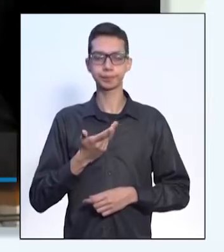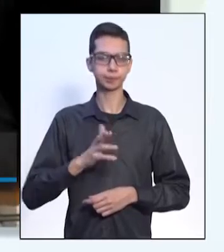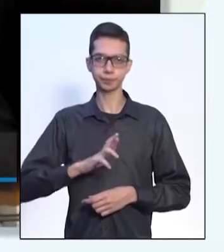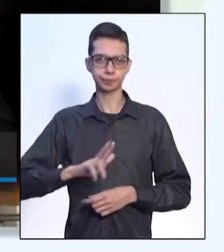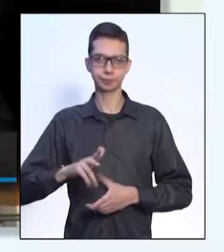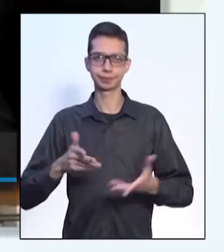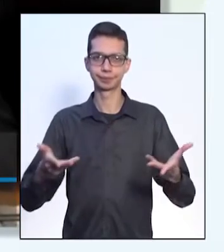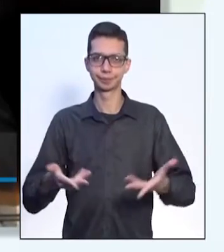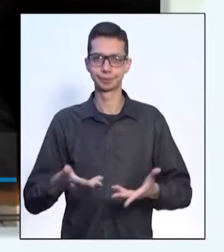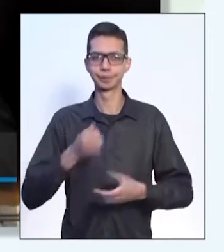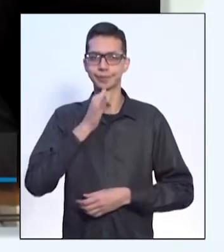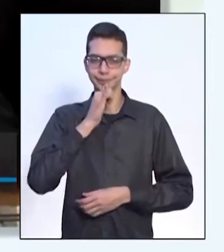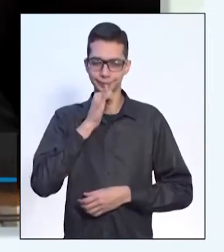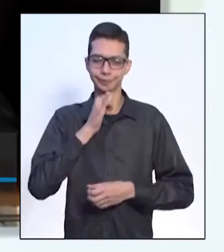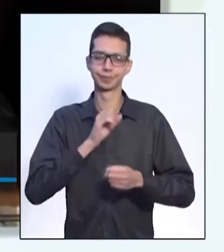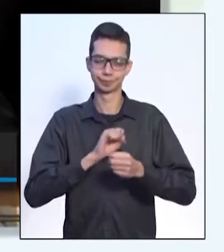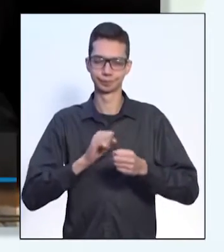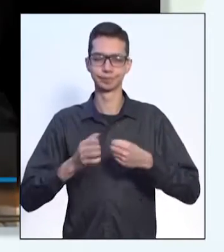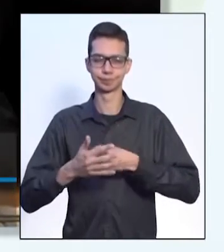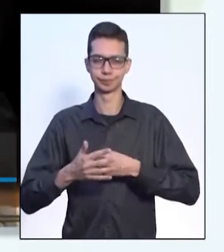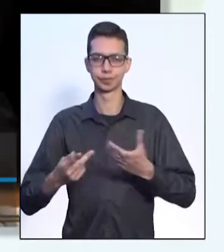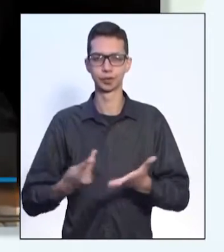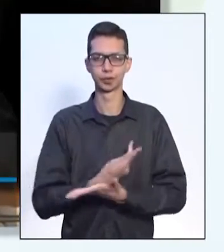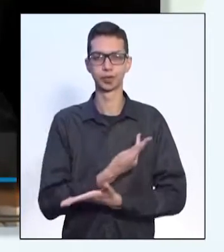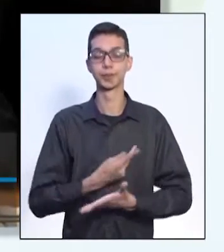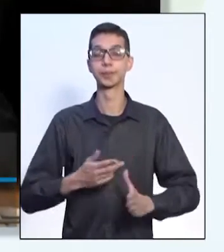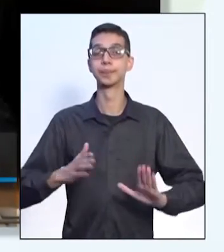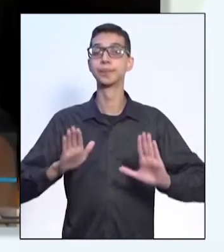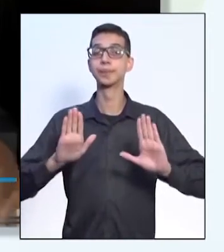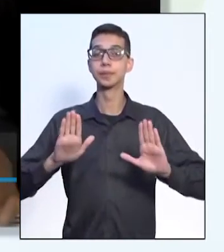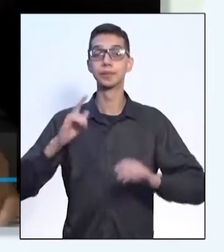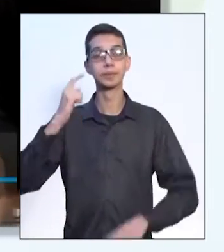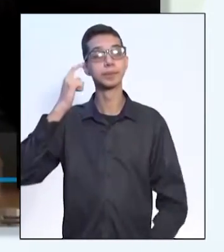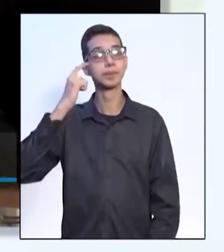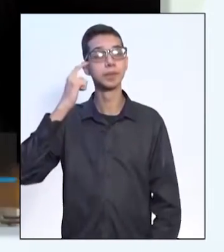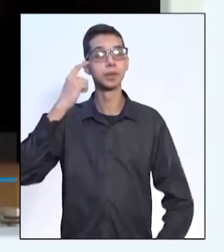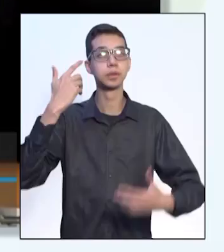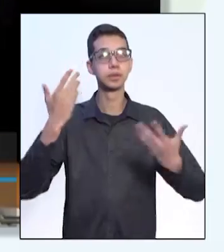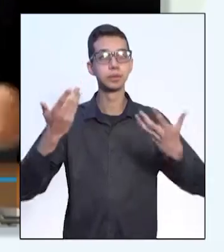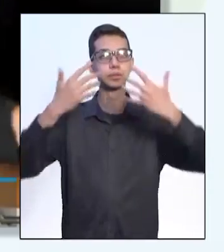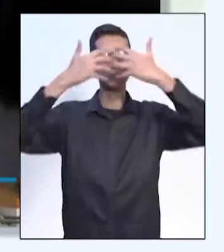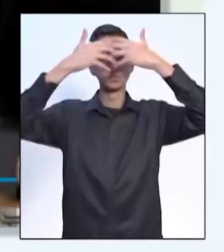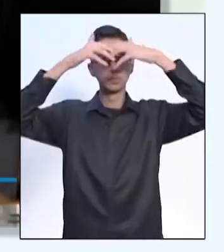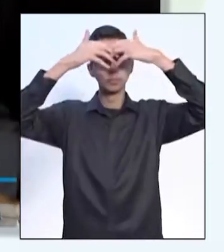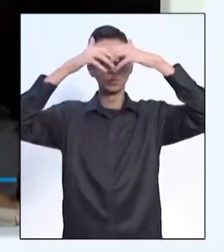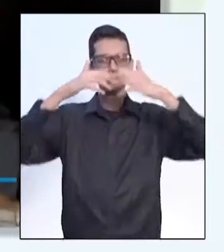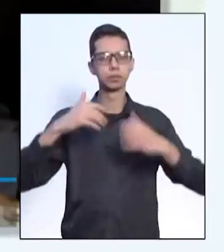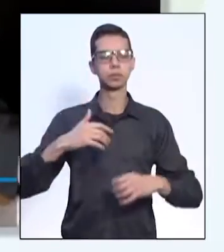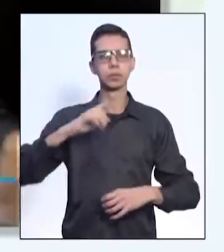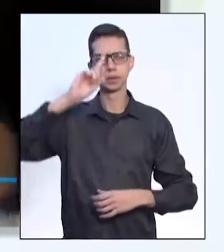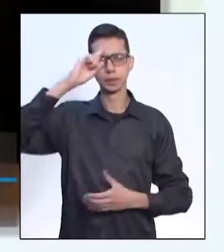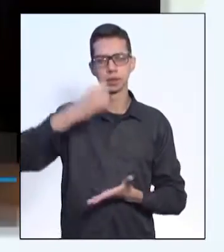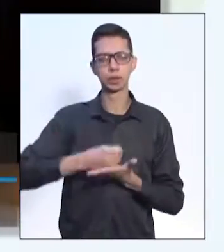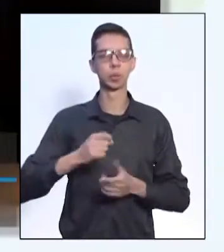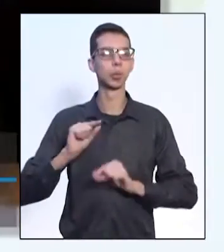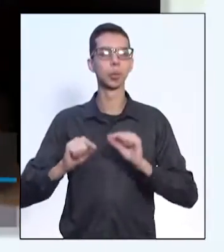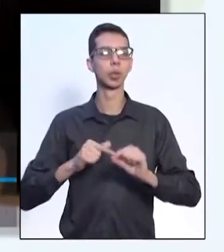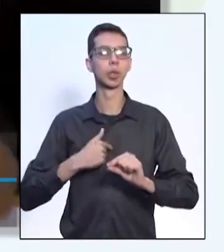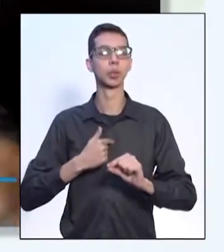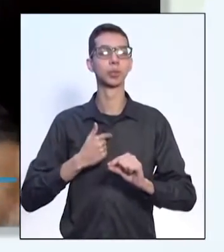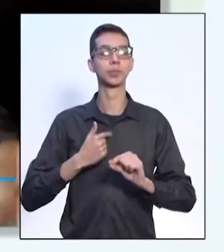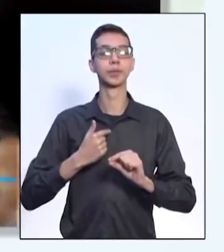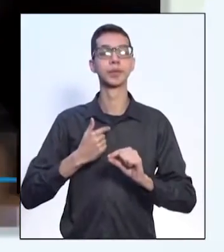né? Mas, pensando nisso, eu decidi então colocar na minha janela, o que eu vou querer ver na minha